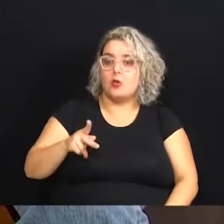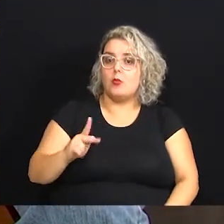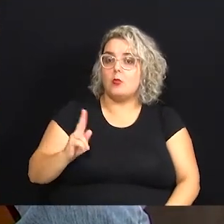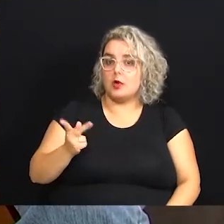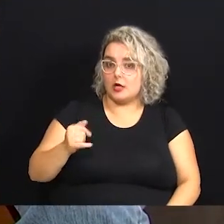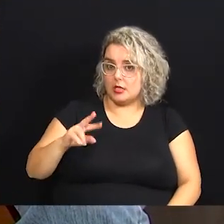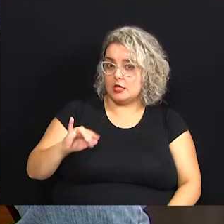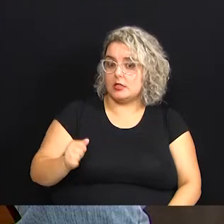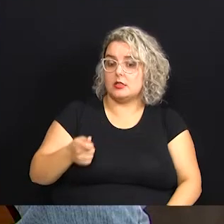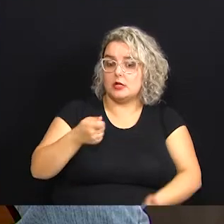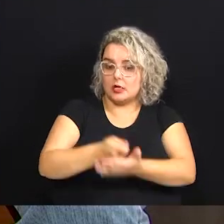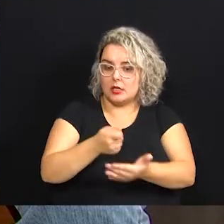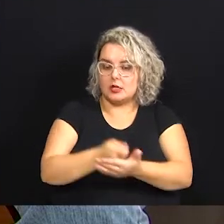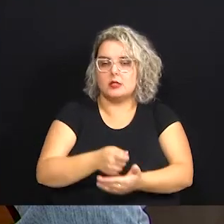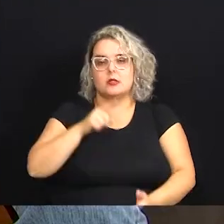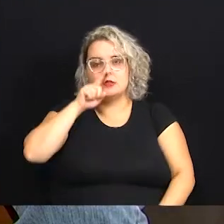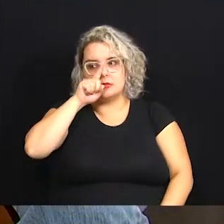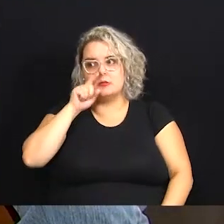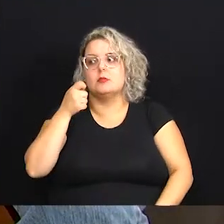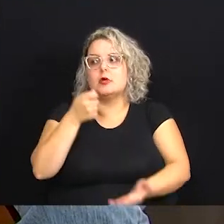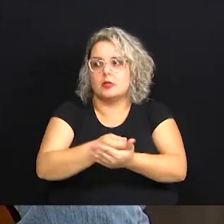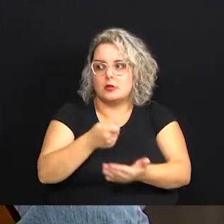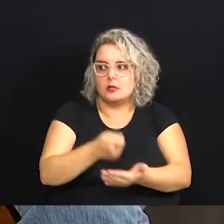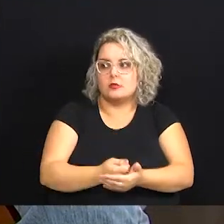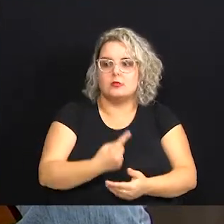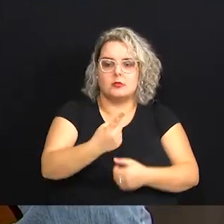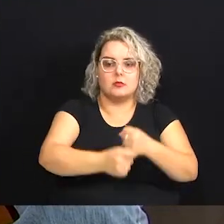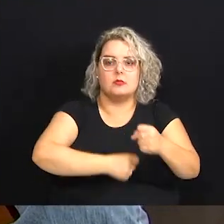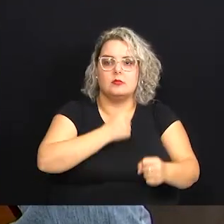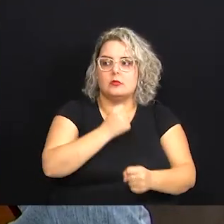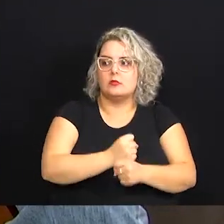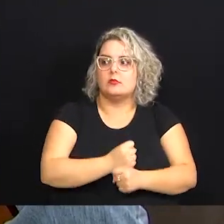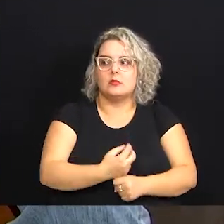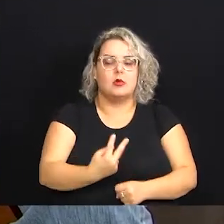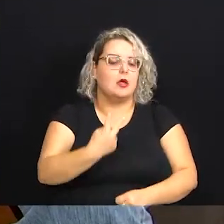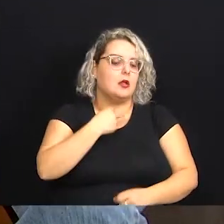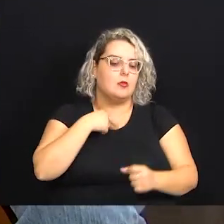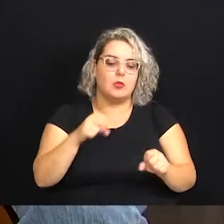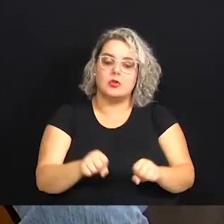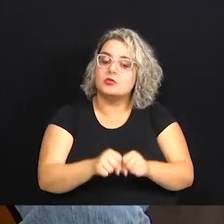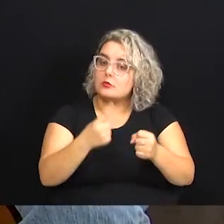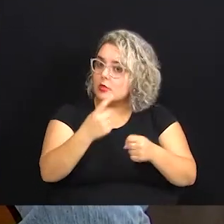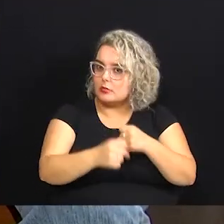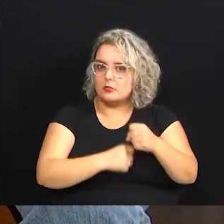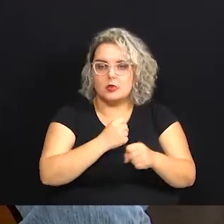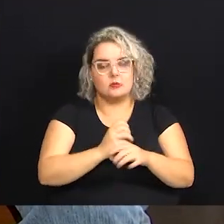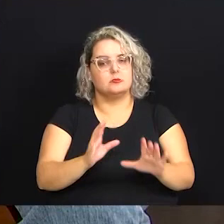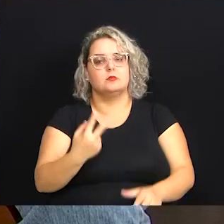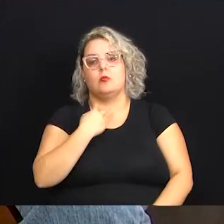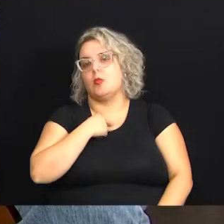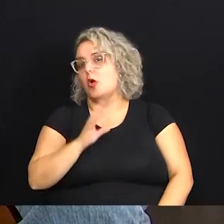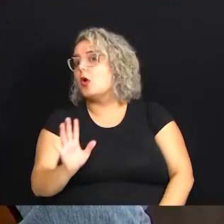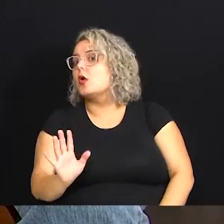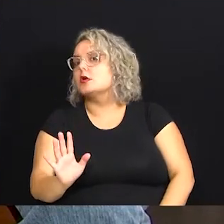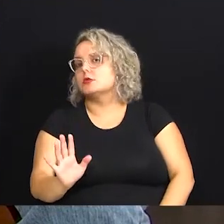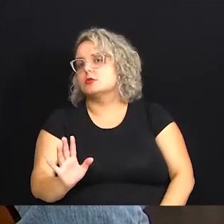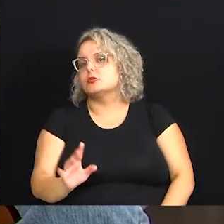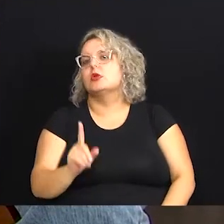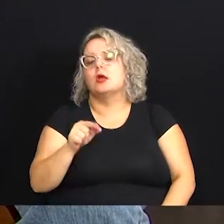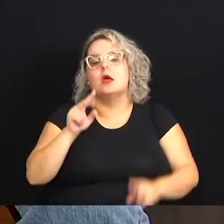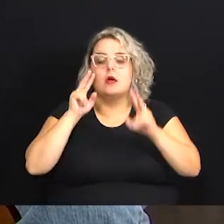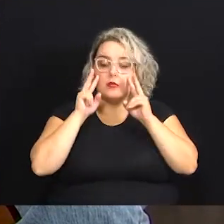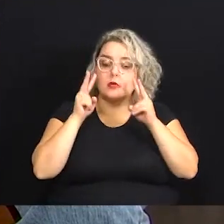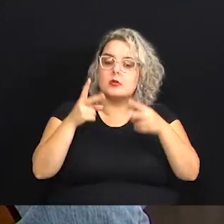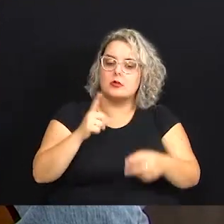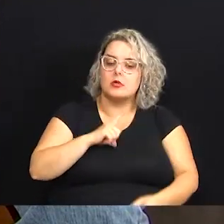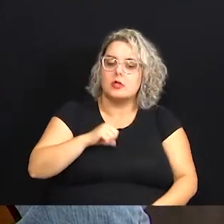está garantindo esse risco tem que me garantir ao longo de um ano. Ela não pode quebrar em um ano, né? Então, é essa visão